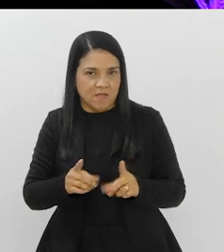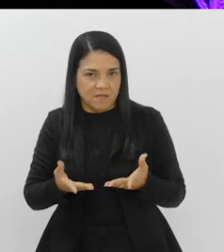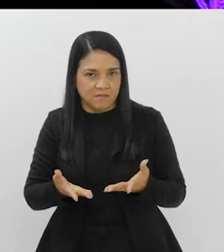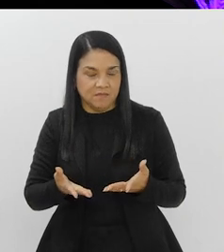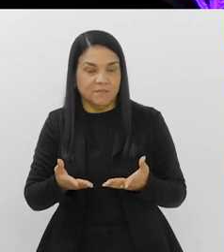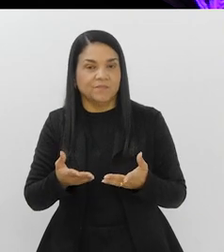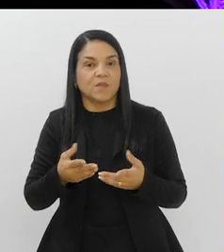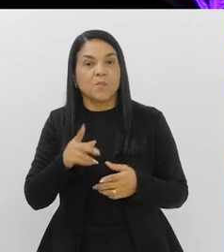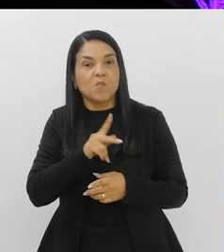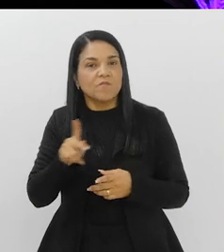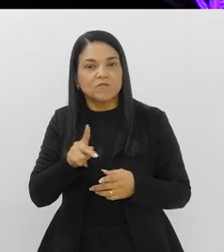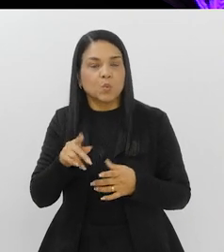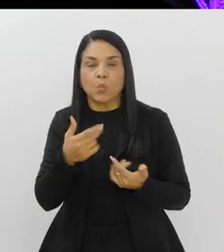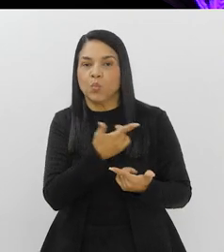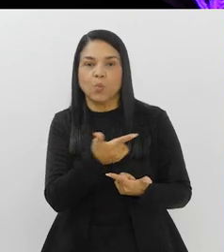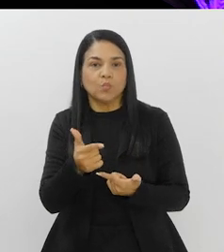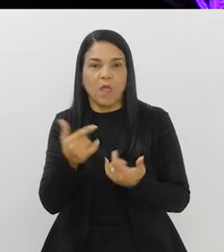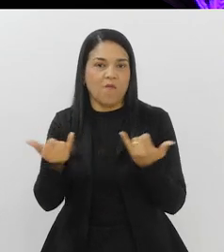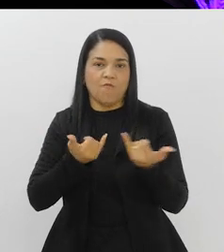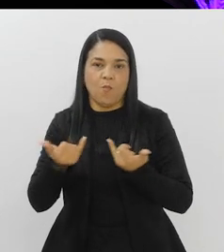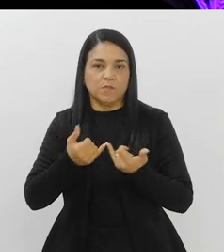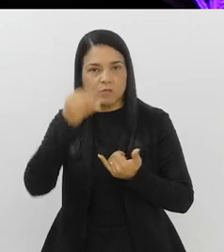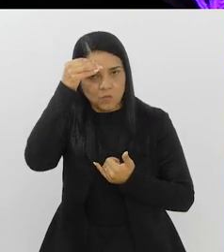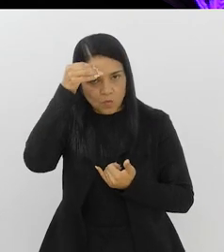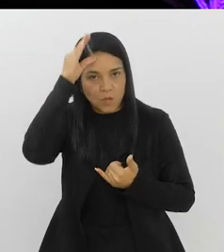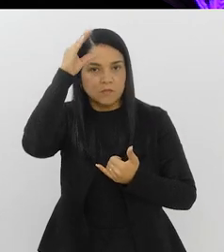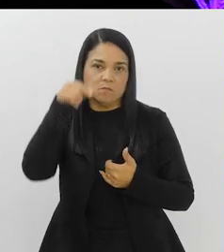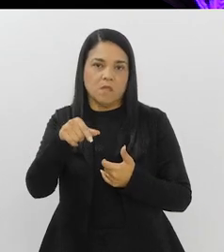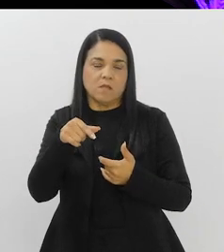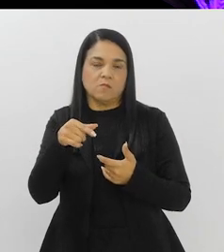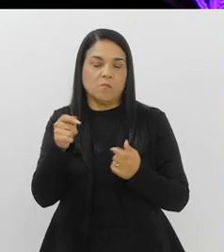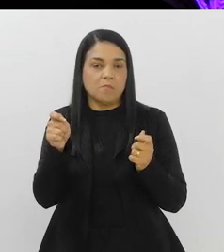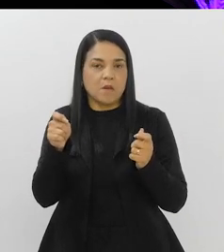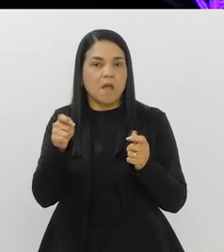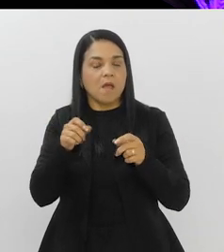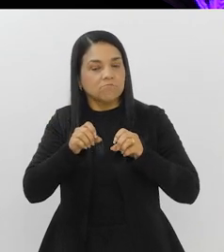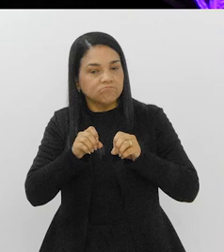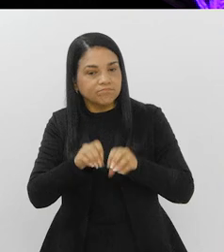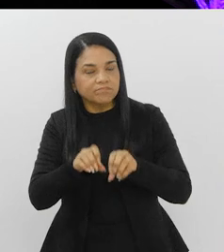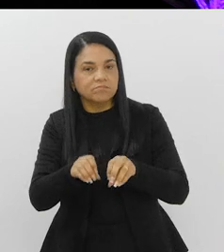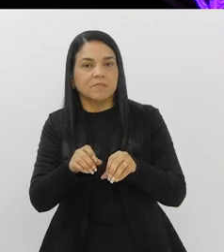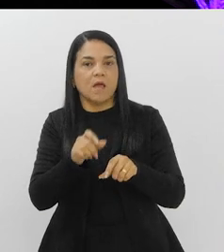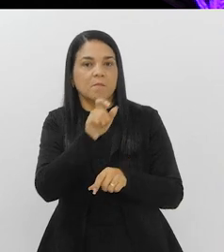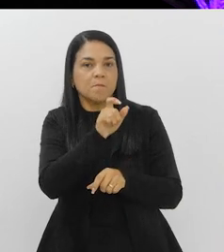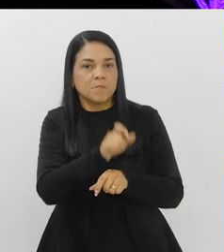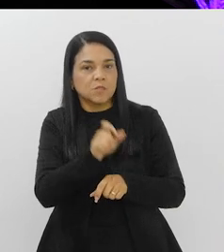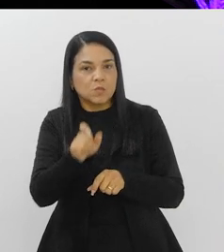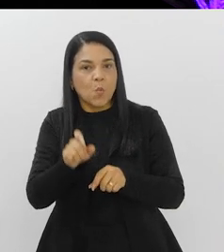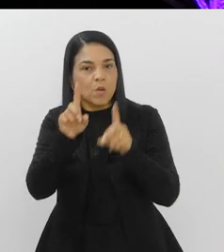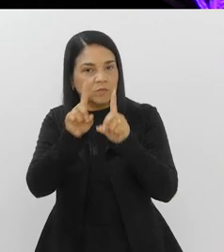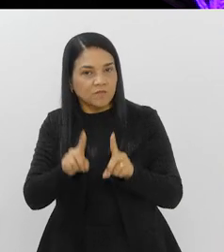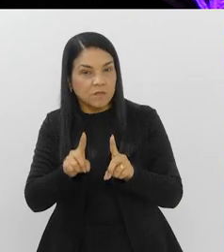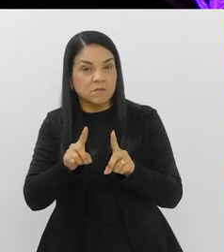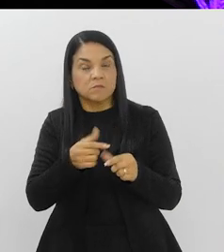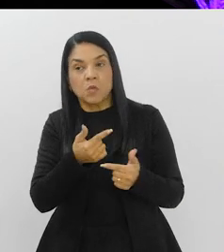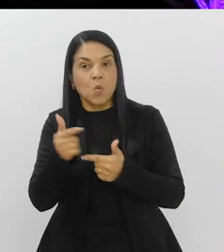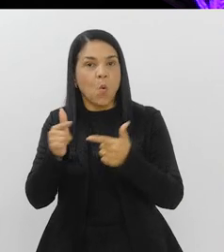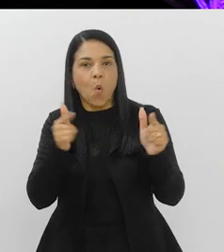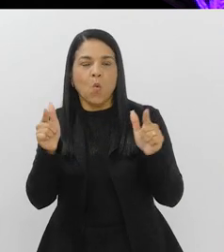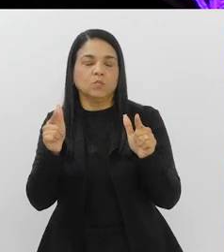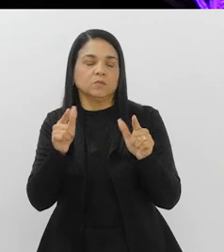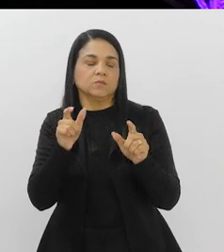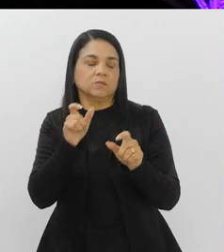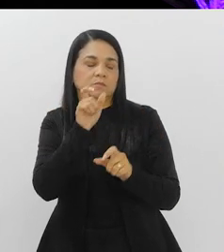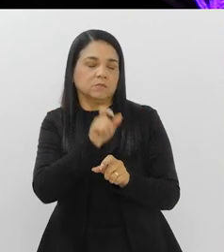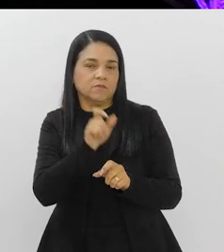todas as informações não tem toda toda a capacitação para poder lidar eh não somente né com a minha deficiência mas com